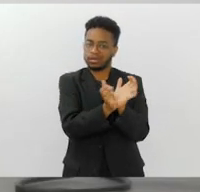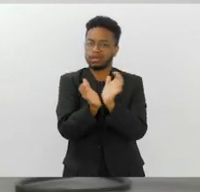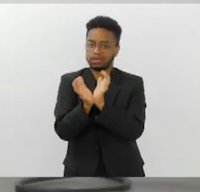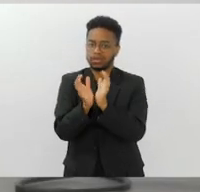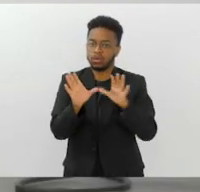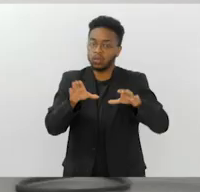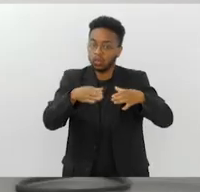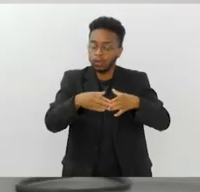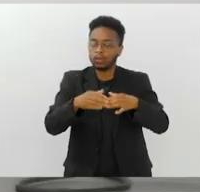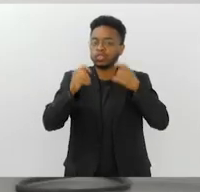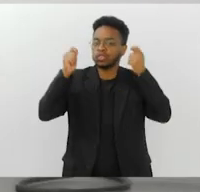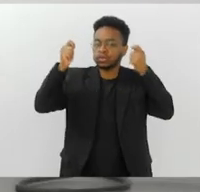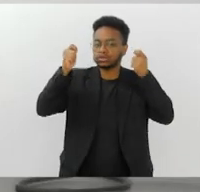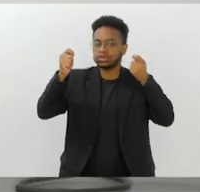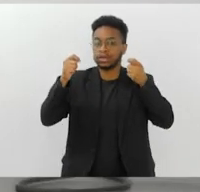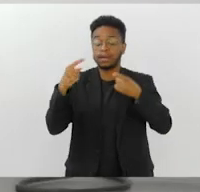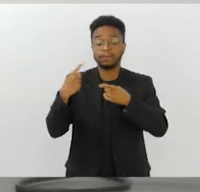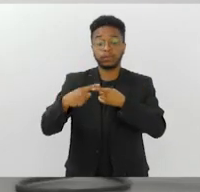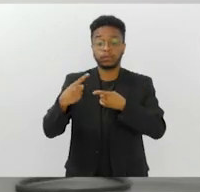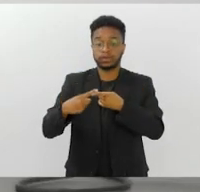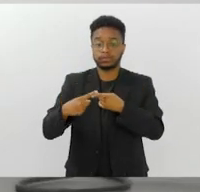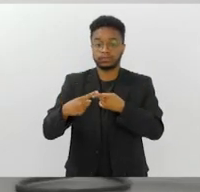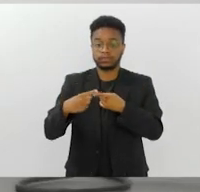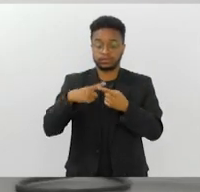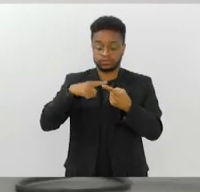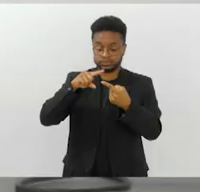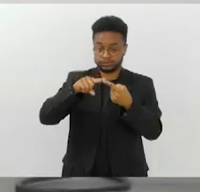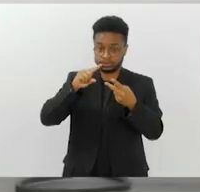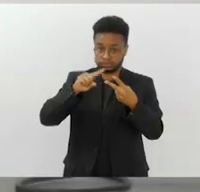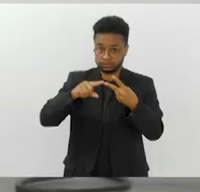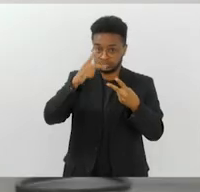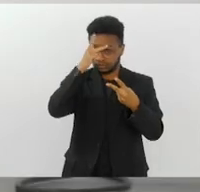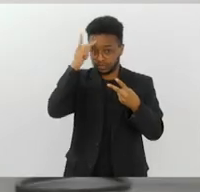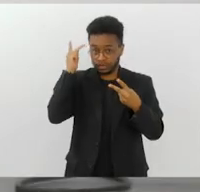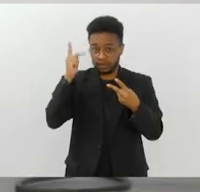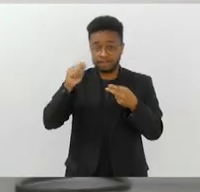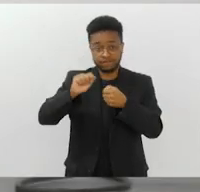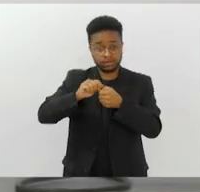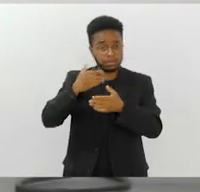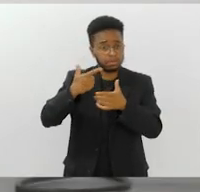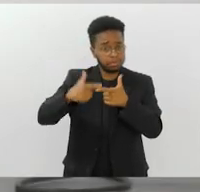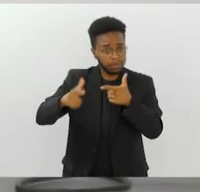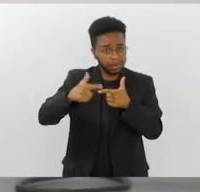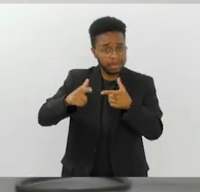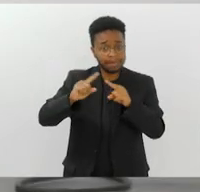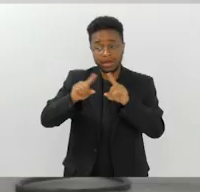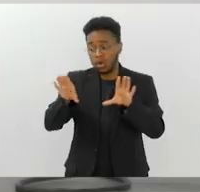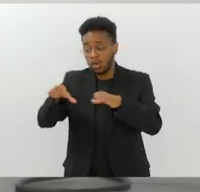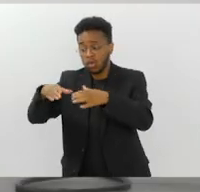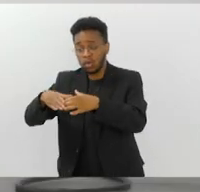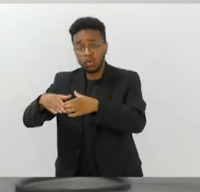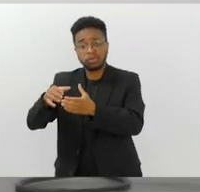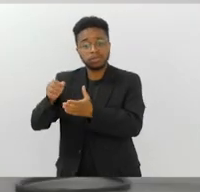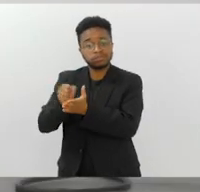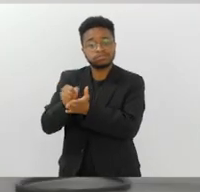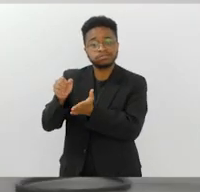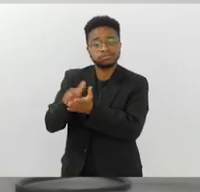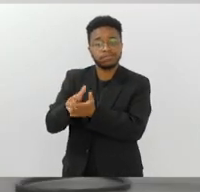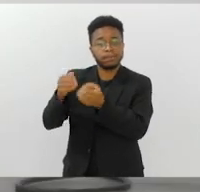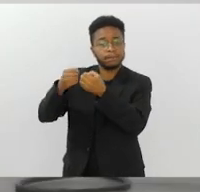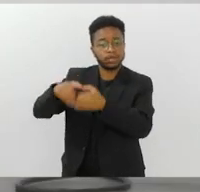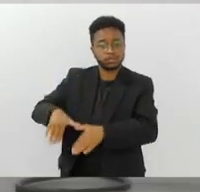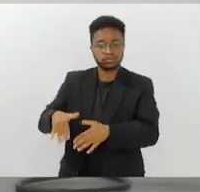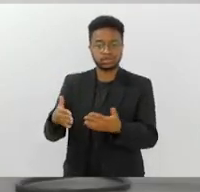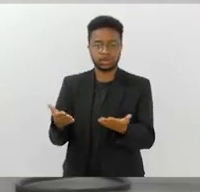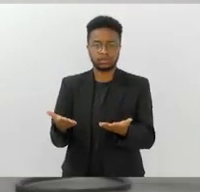aqui porque duas pessoas faziam uma lambança e toda uma torcida era banida do do estádio